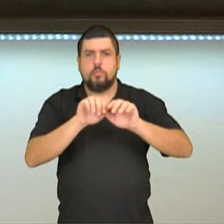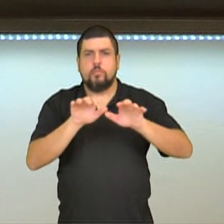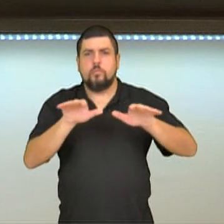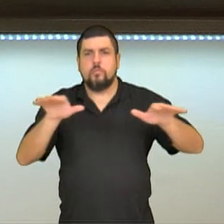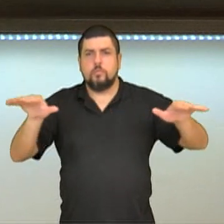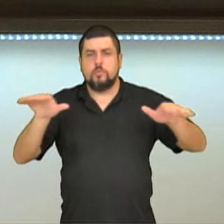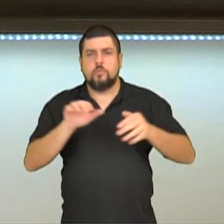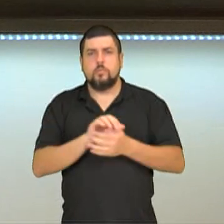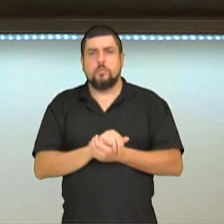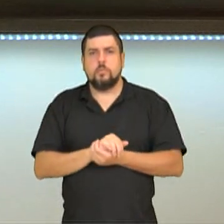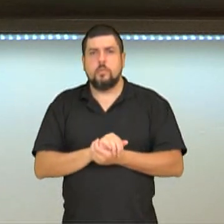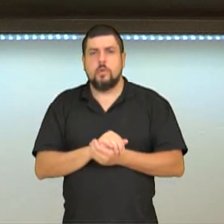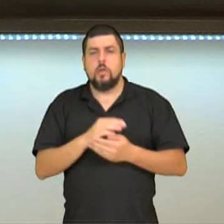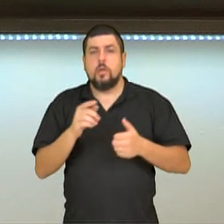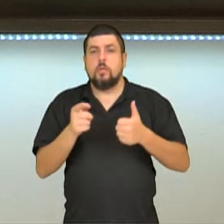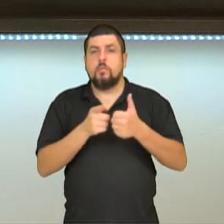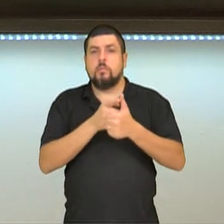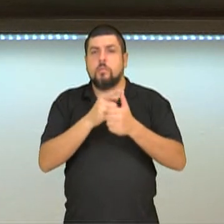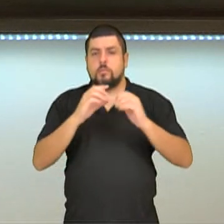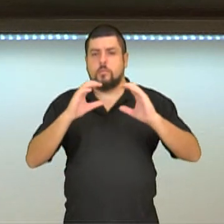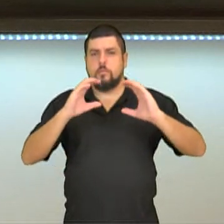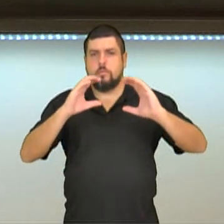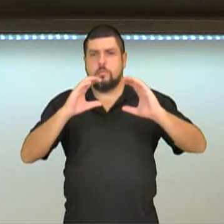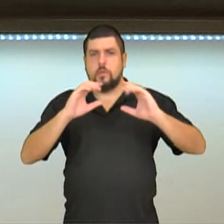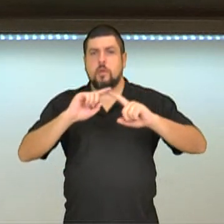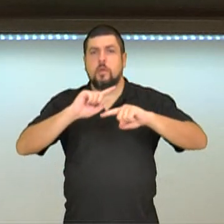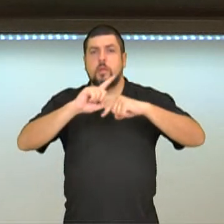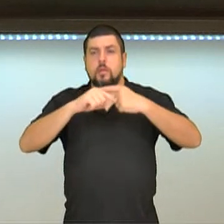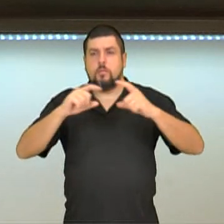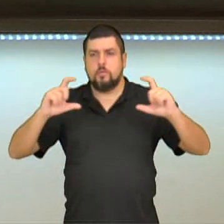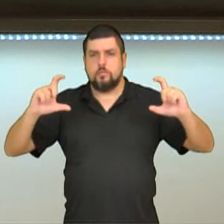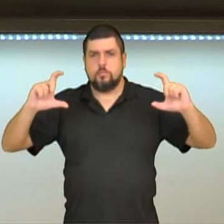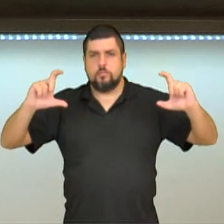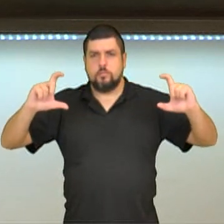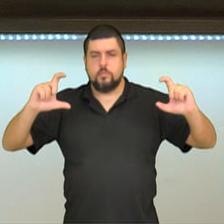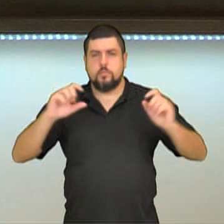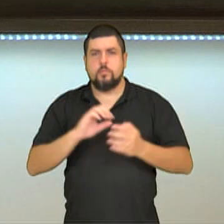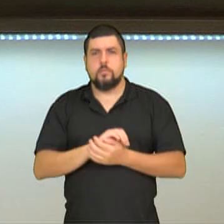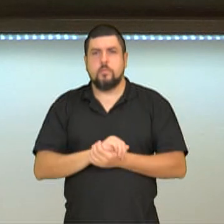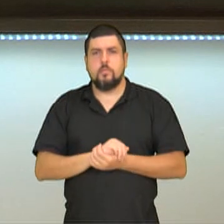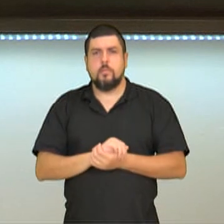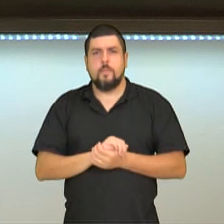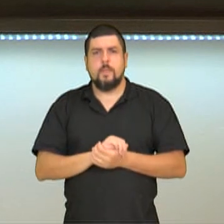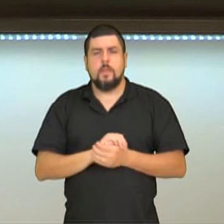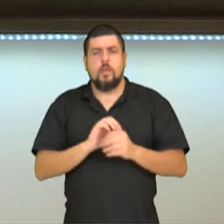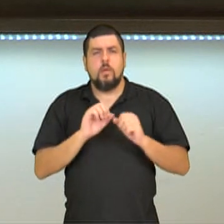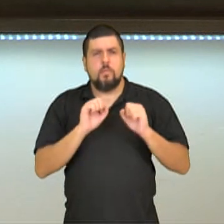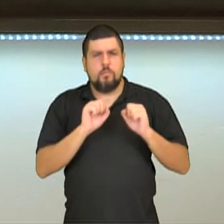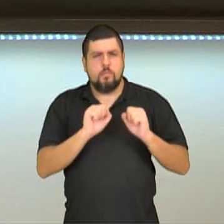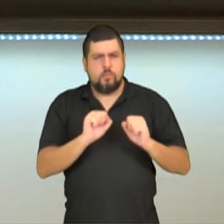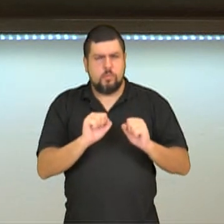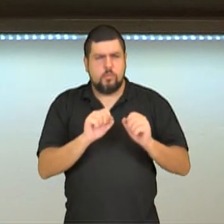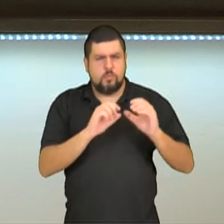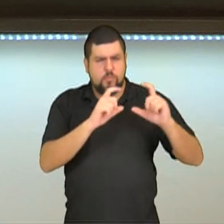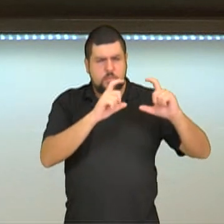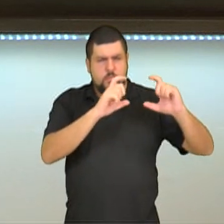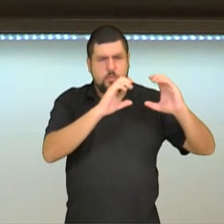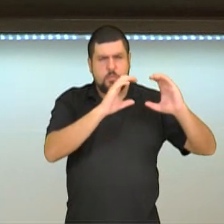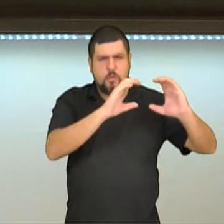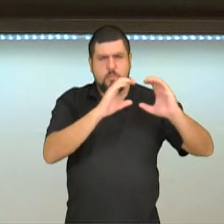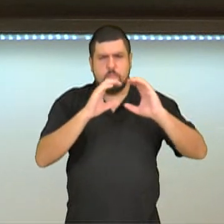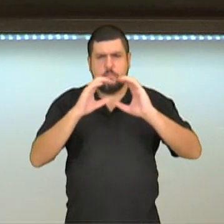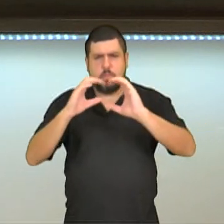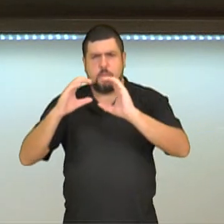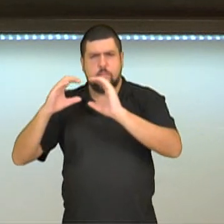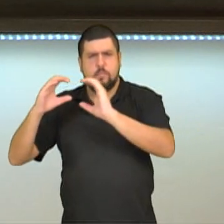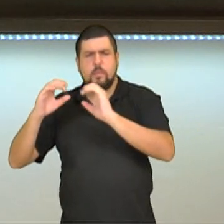os colchetes e depois o que está fora, certo? Pode ter mais de um conjuntinho de parênteses, mais de um conjuntinho de colchetes?